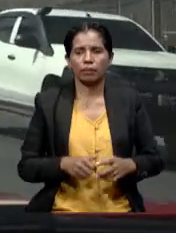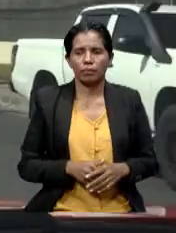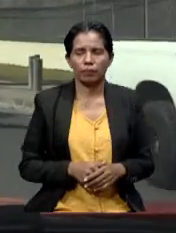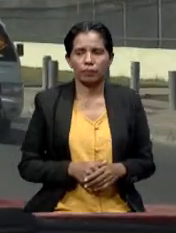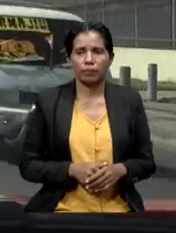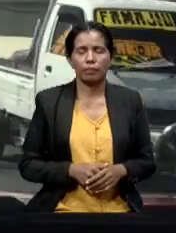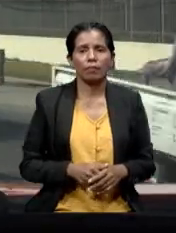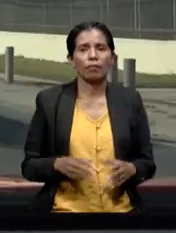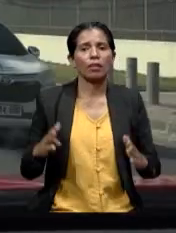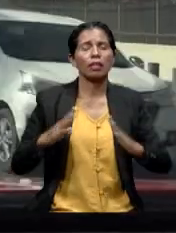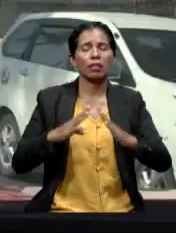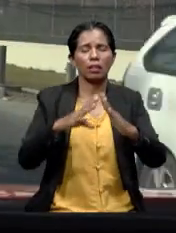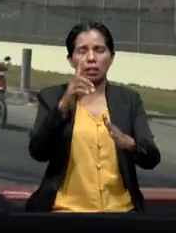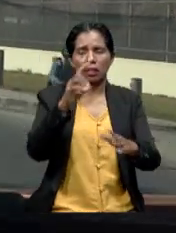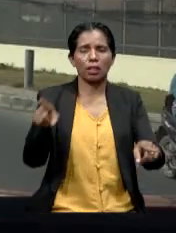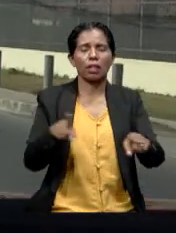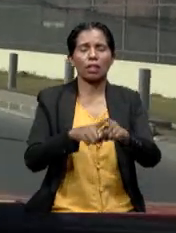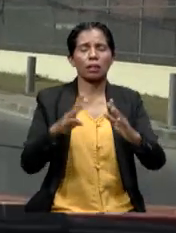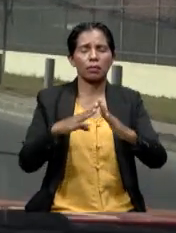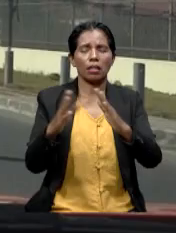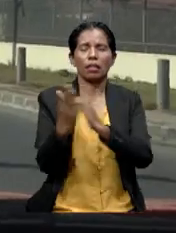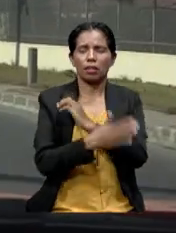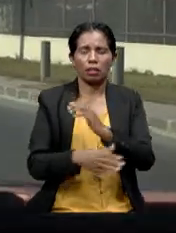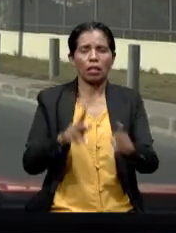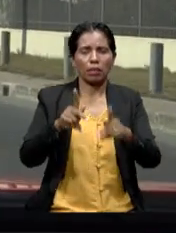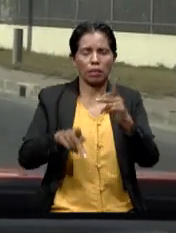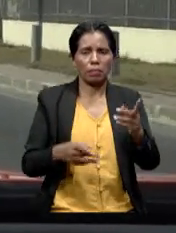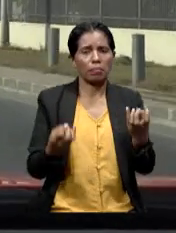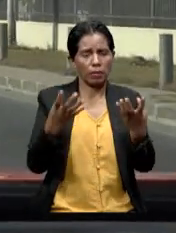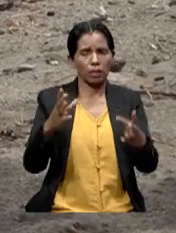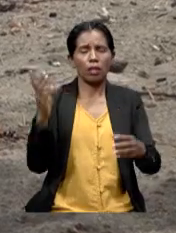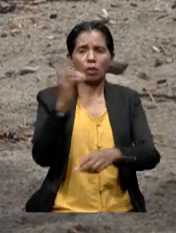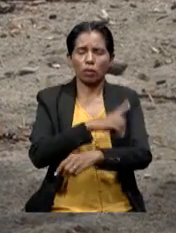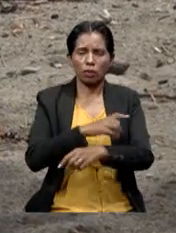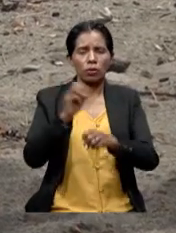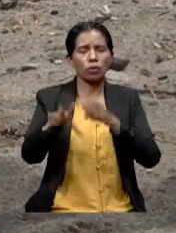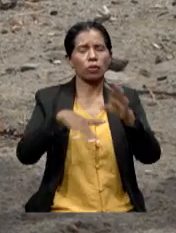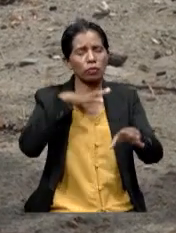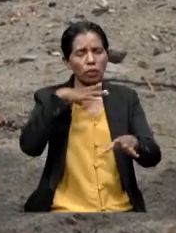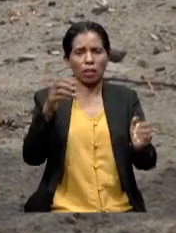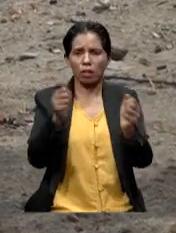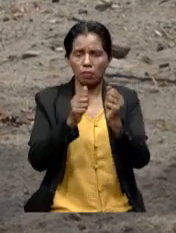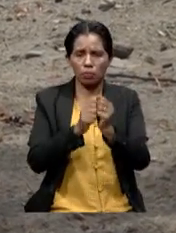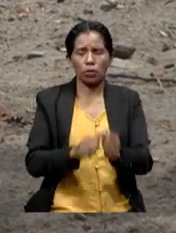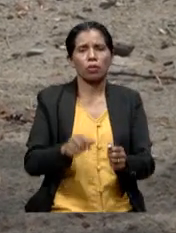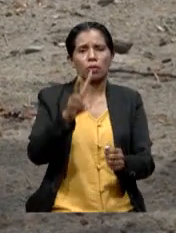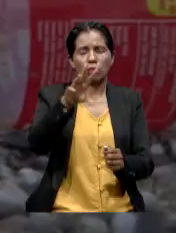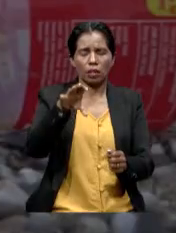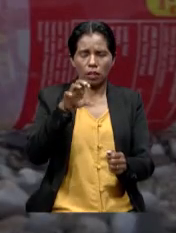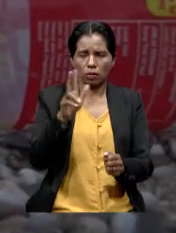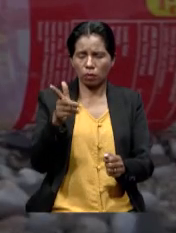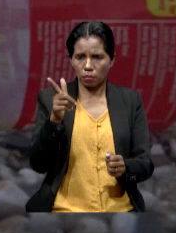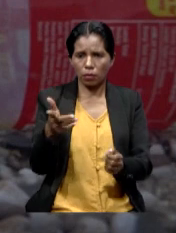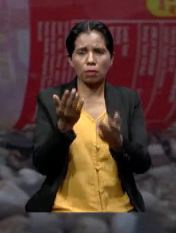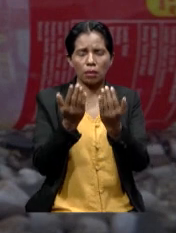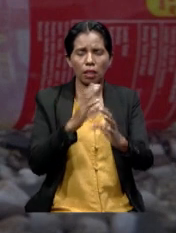Cidade dele, no da capital nação, neve a população as, no cada loron produz liso a muito tonelada atus rua, rua nulo, no ia